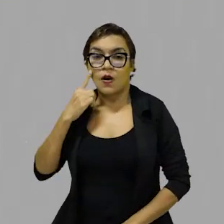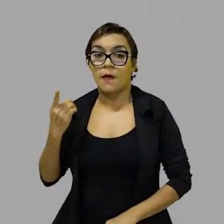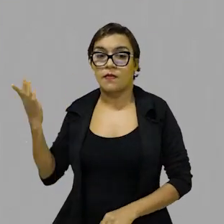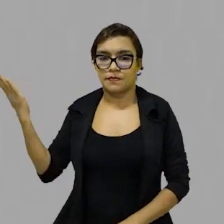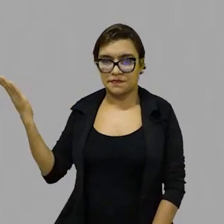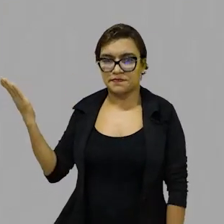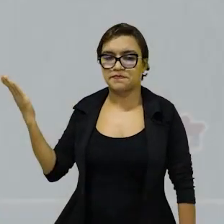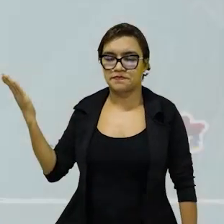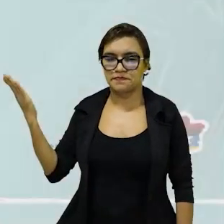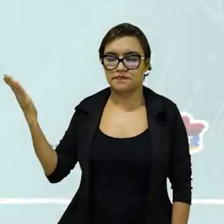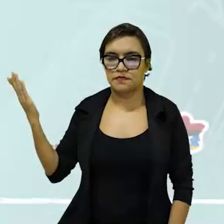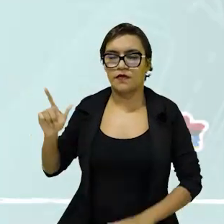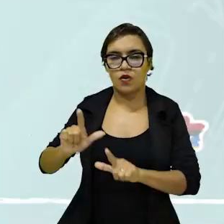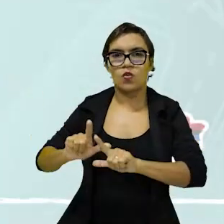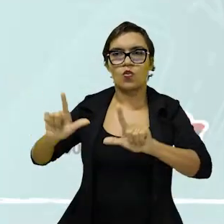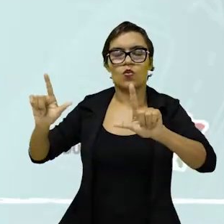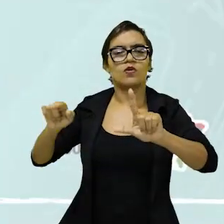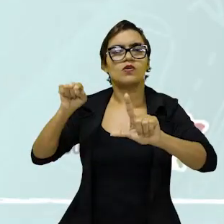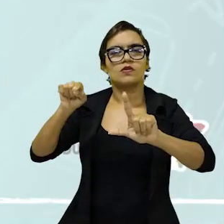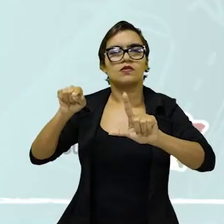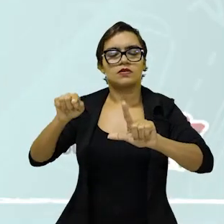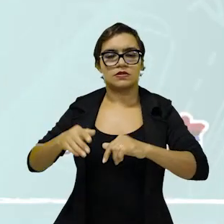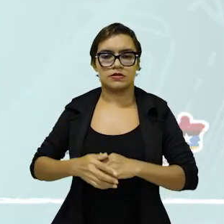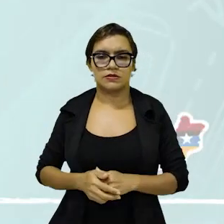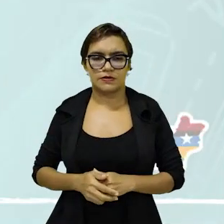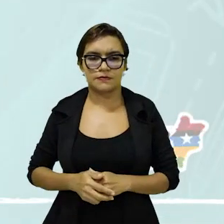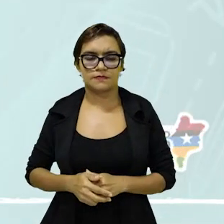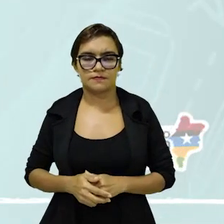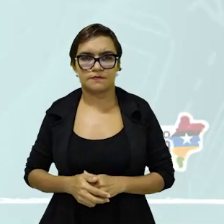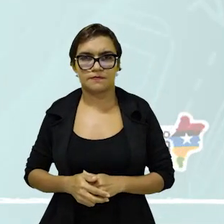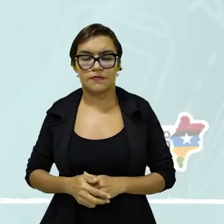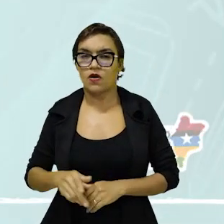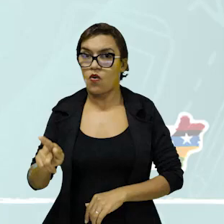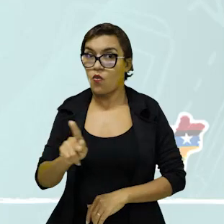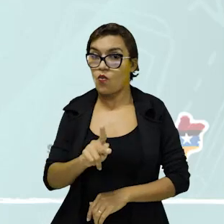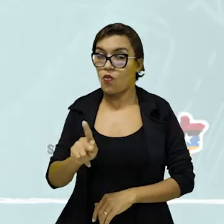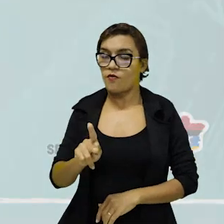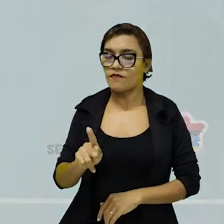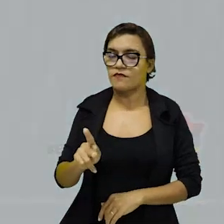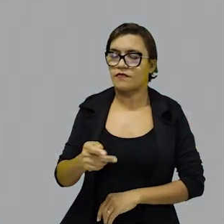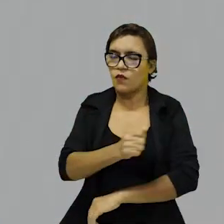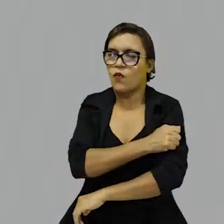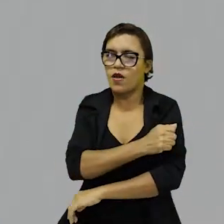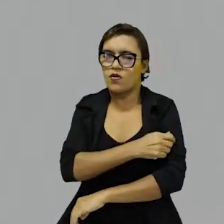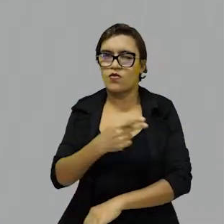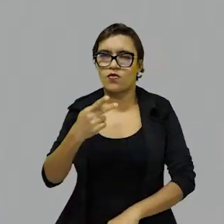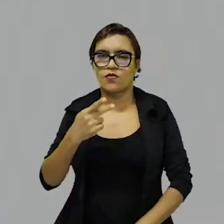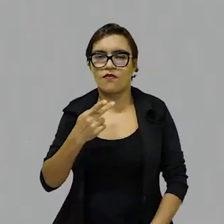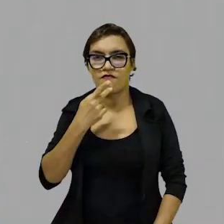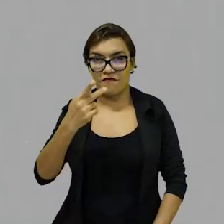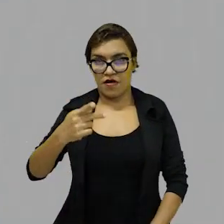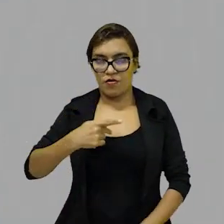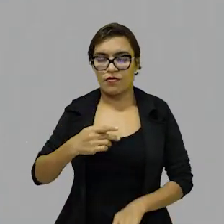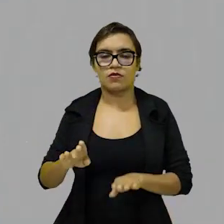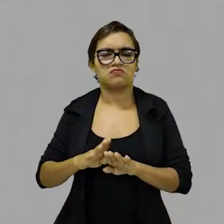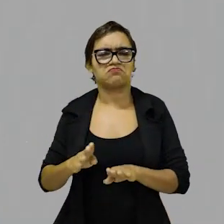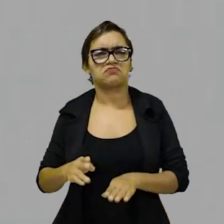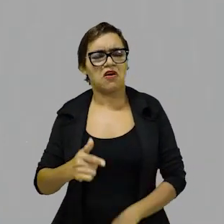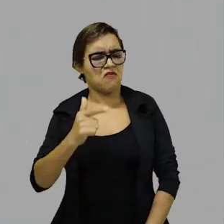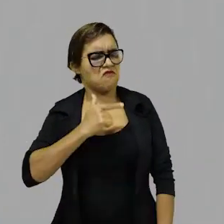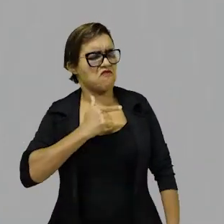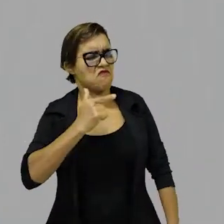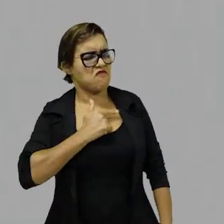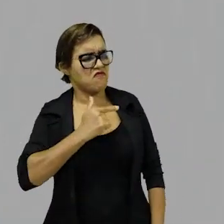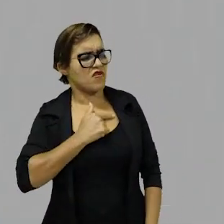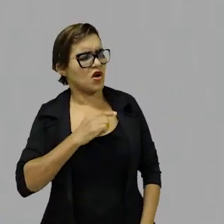prática, né, professor, isso é muito... Isso eu ouvi de um aluno. Professor, isso é muito feio. Isso, assim, qual é o teu conceito de feio? Qual é o